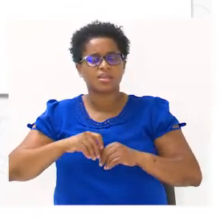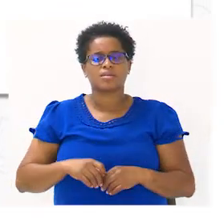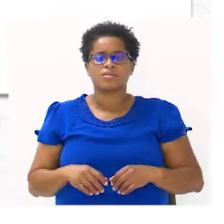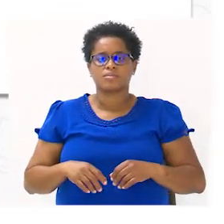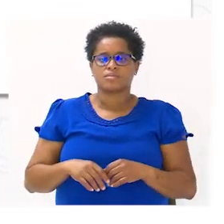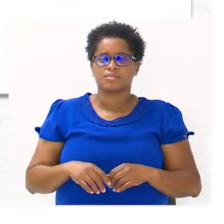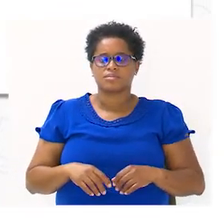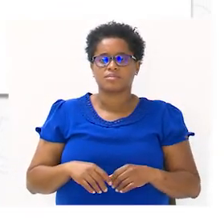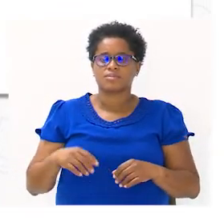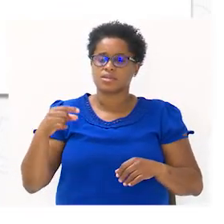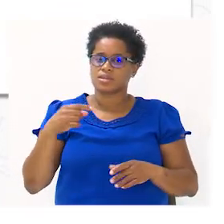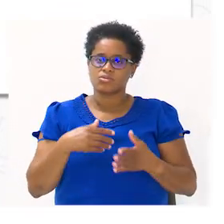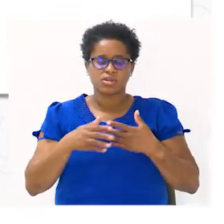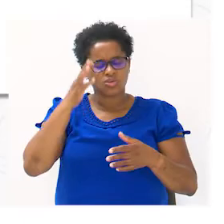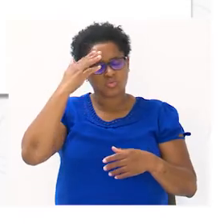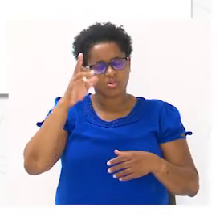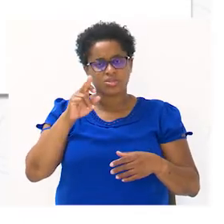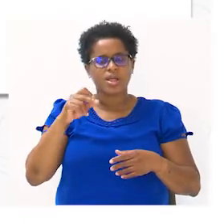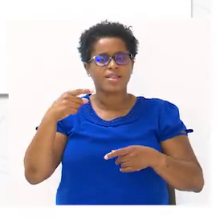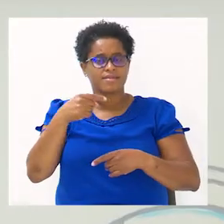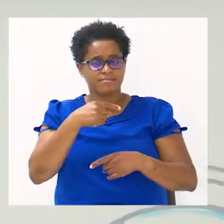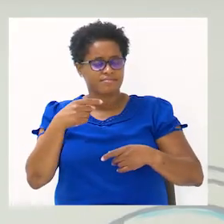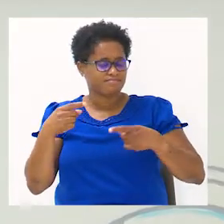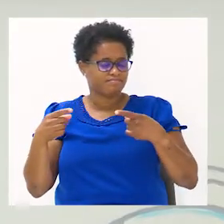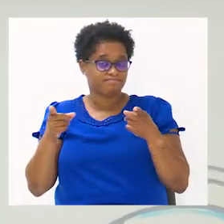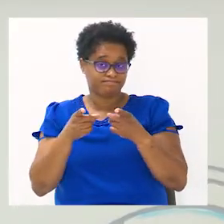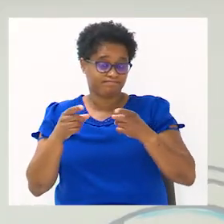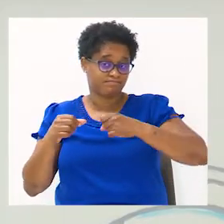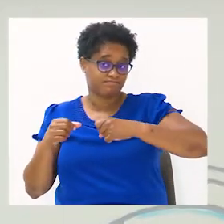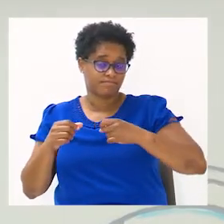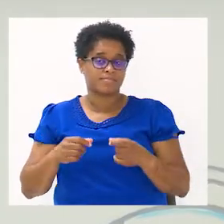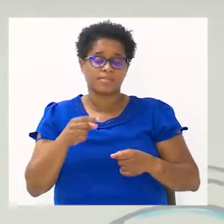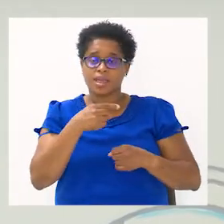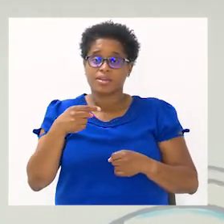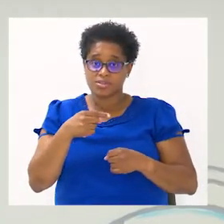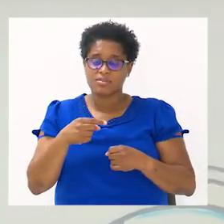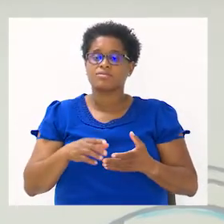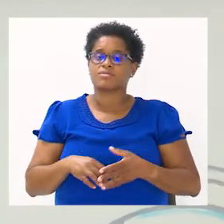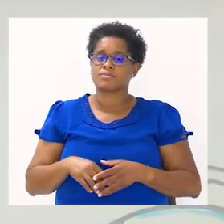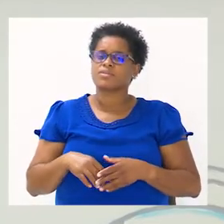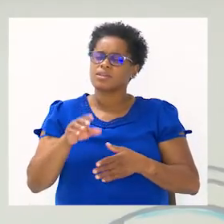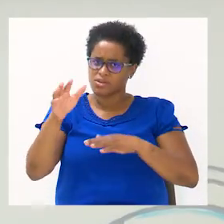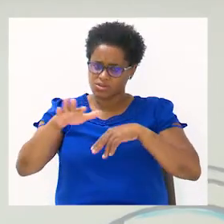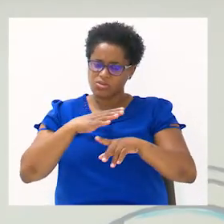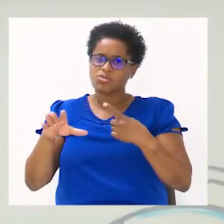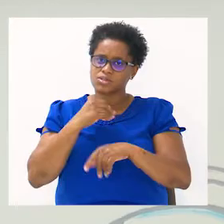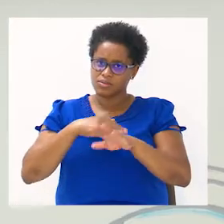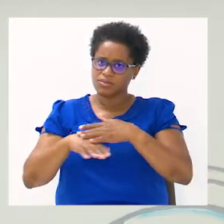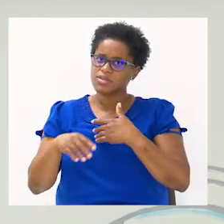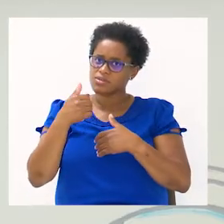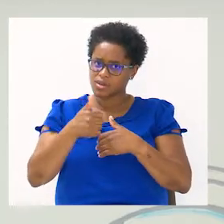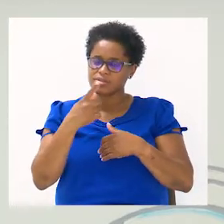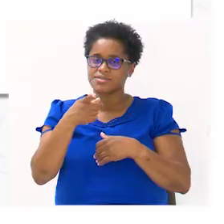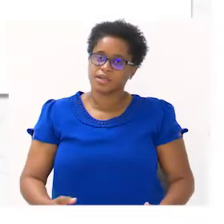do que qualquer número racional negativo. Então, conseguiram completar de forma correta?